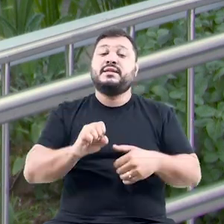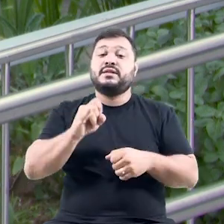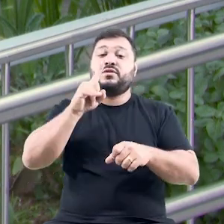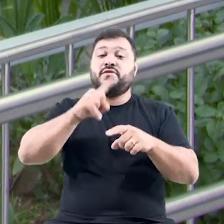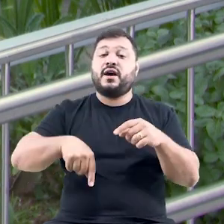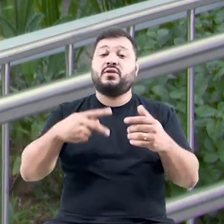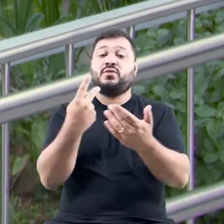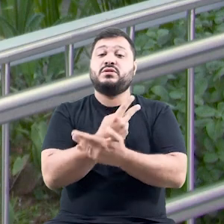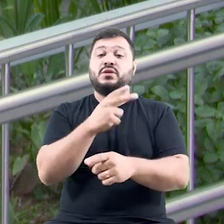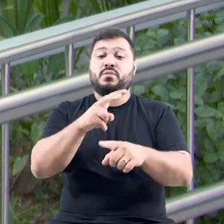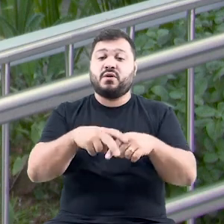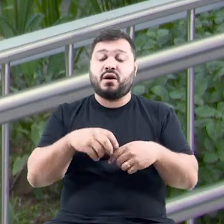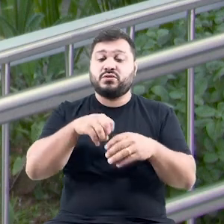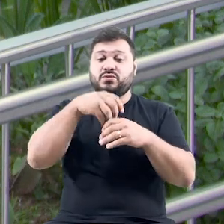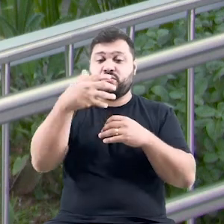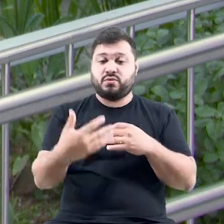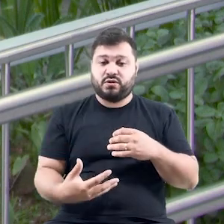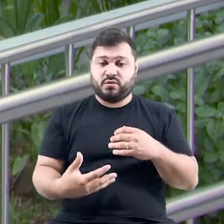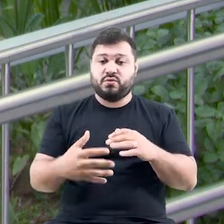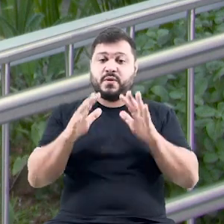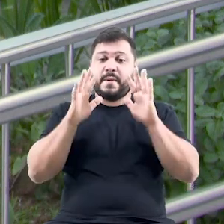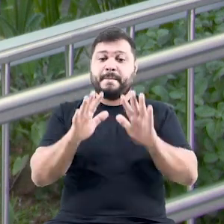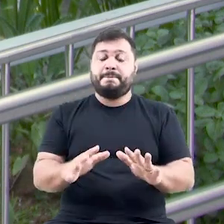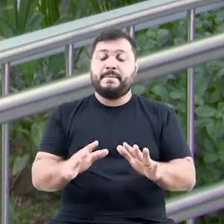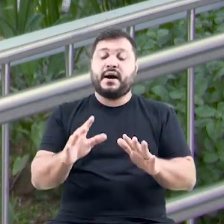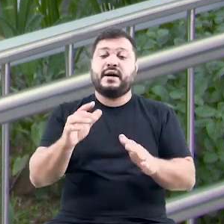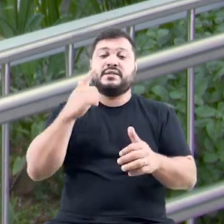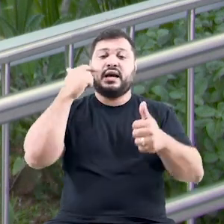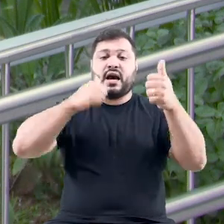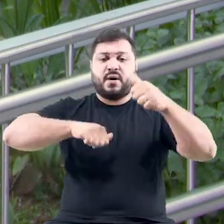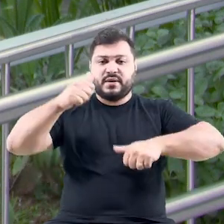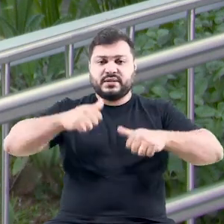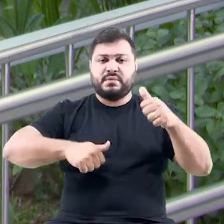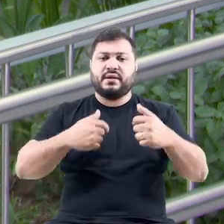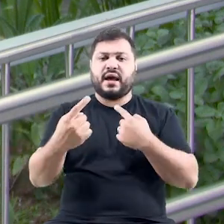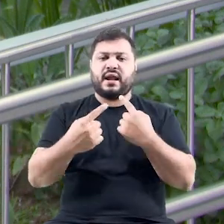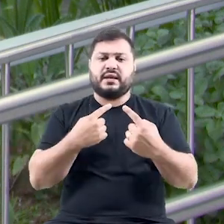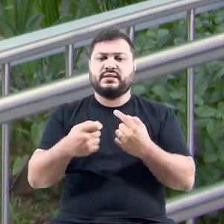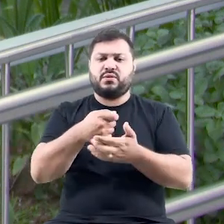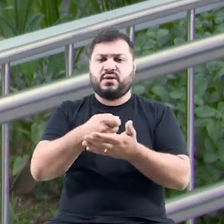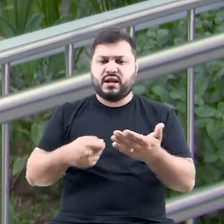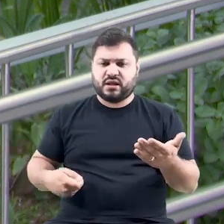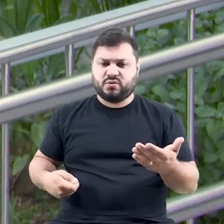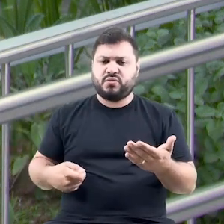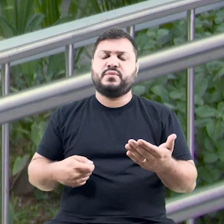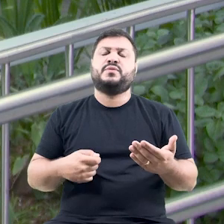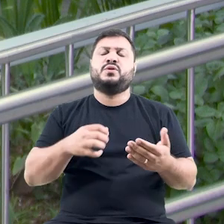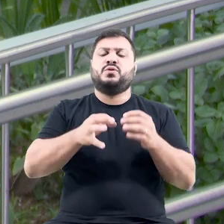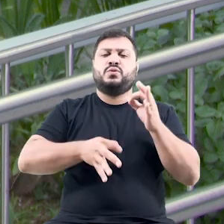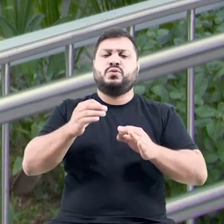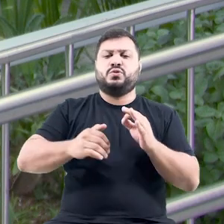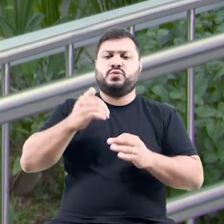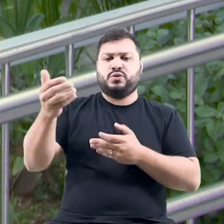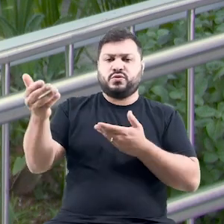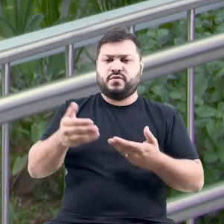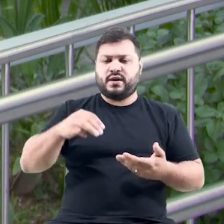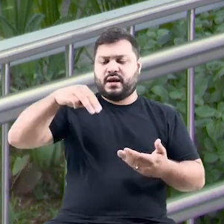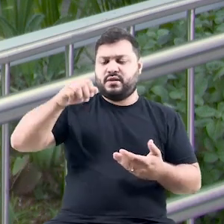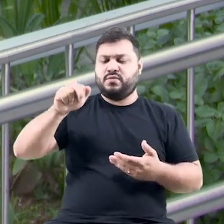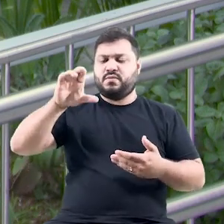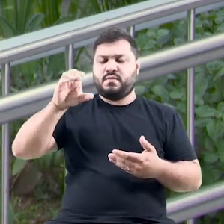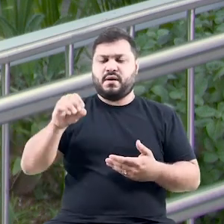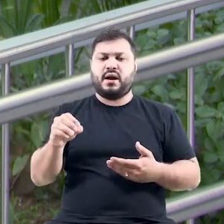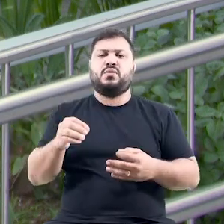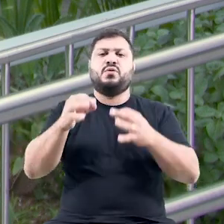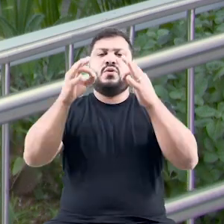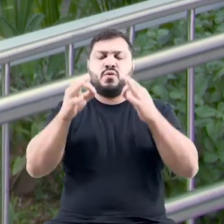se o veto ocorreu em razão do conteúdo. Mas, ao examinar a apelação, o relator, juiz federal convocado